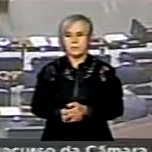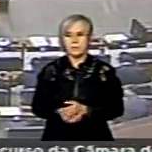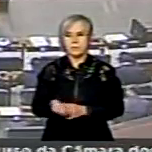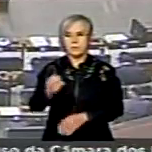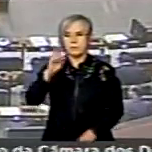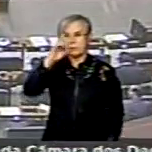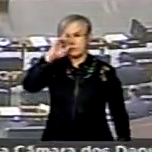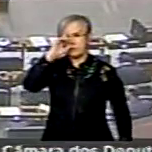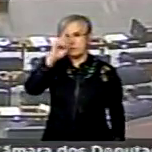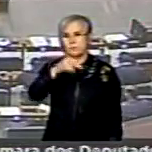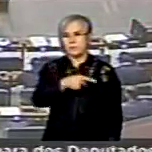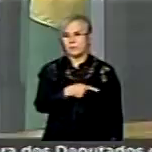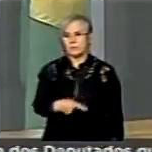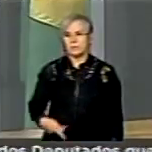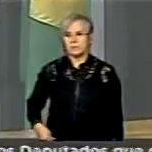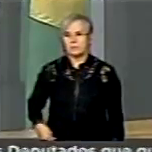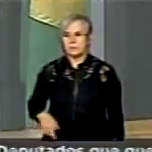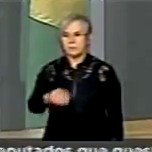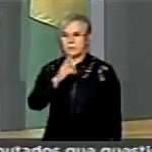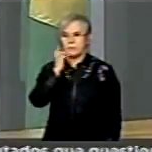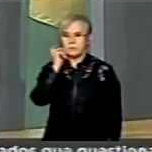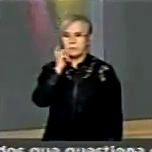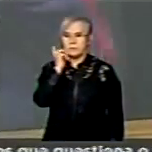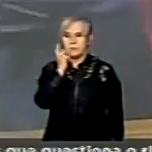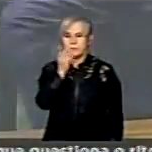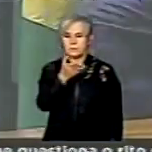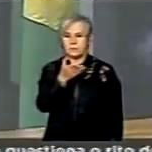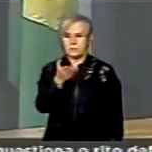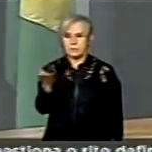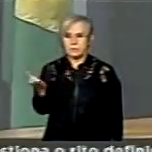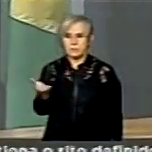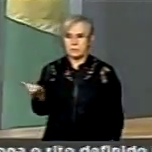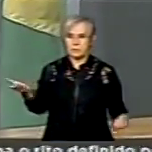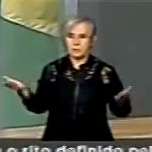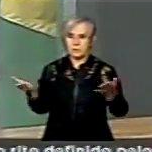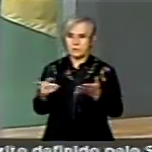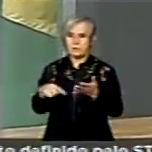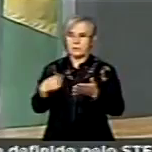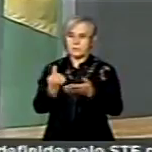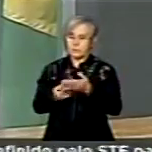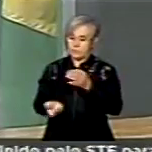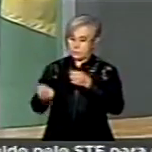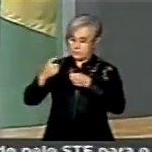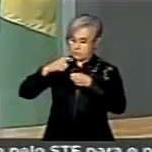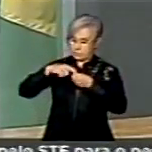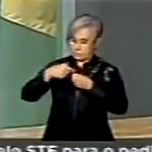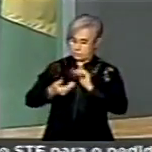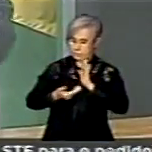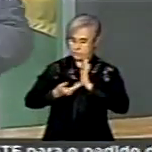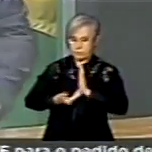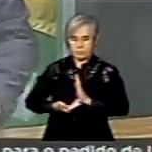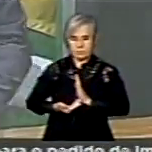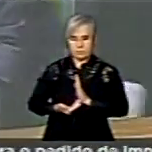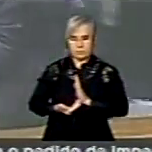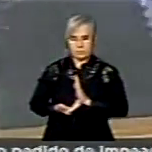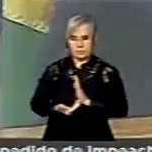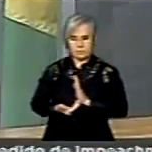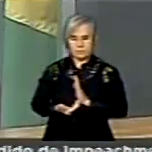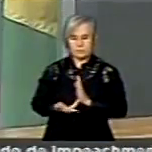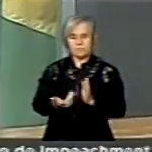Senhor presidente, senhoras e senhores deputados, estamos voltando agora a esta casa diante